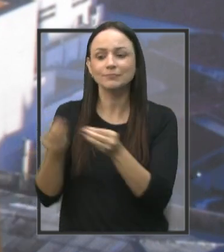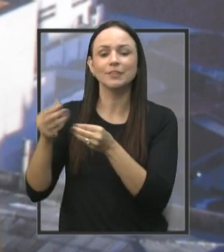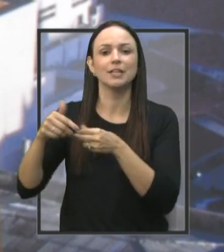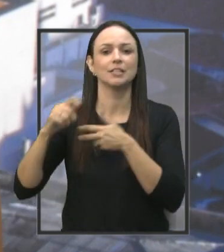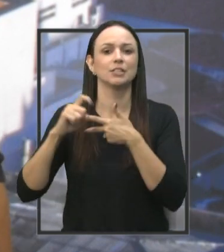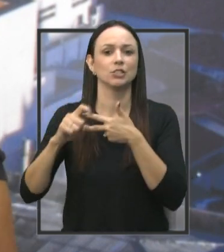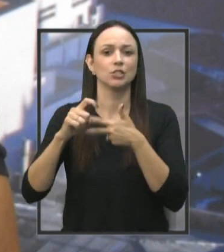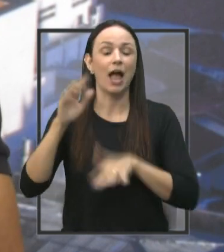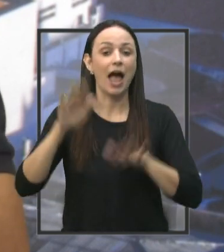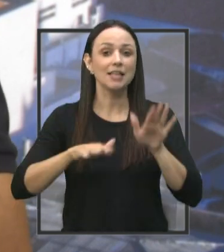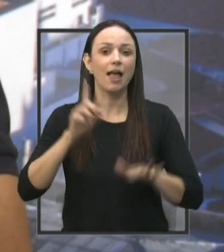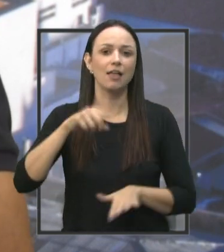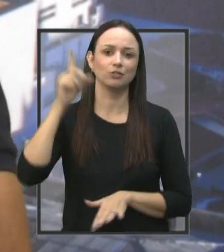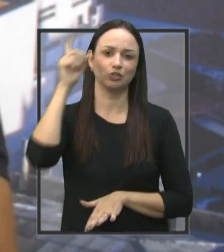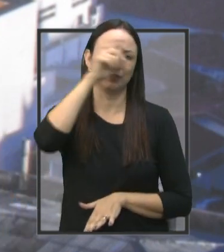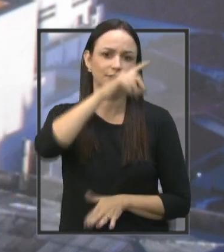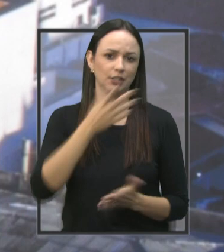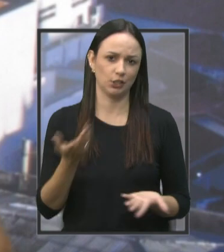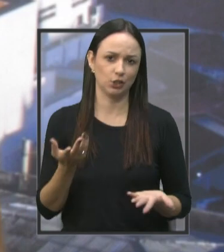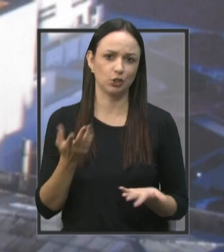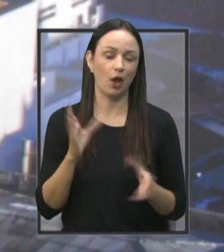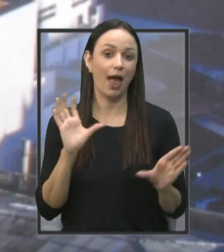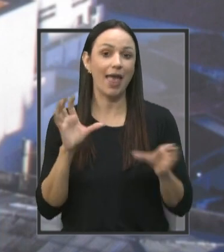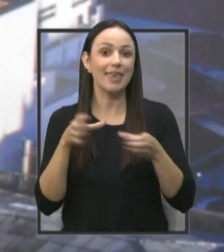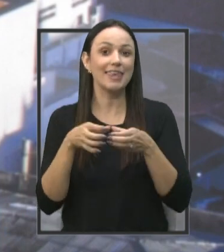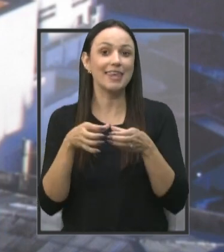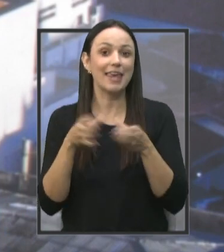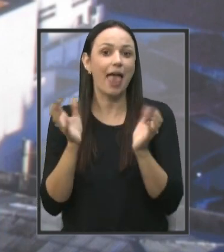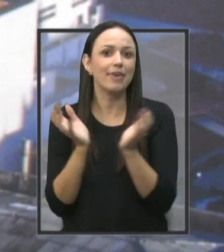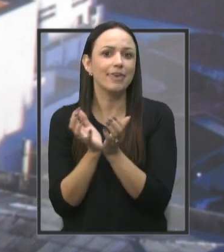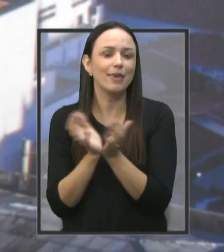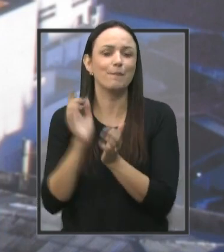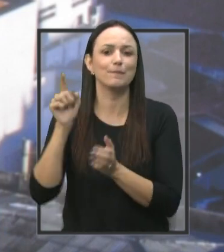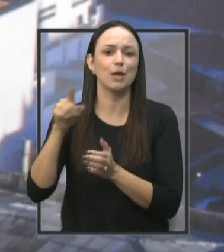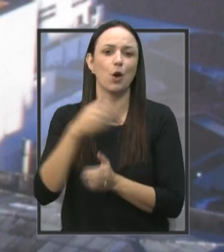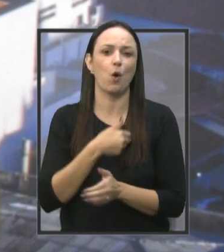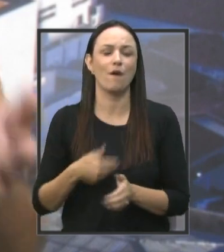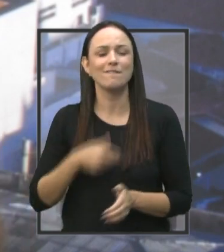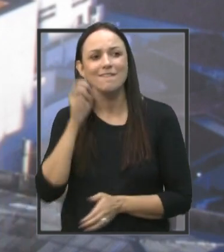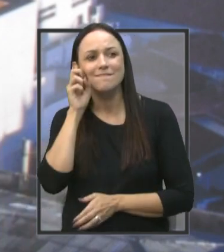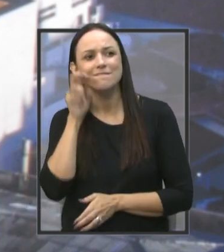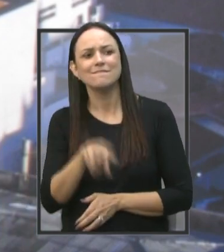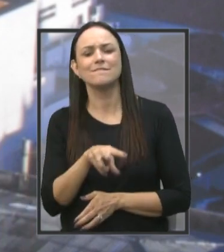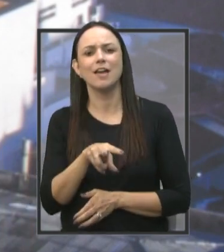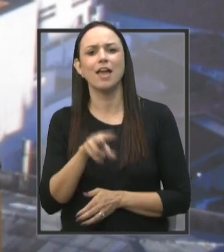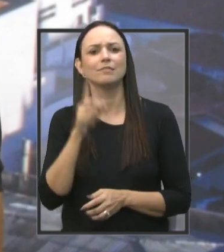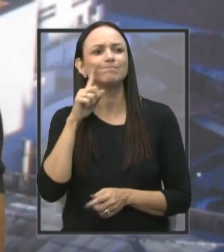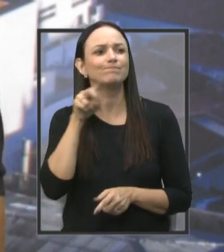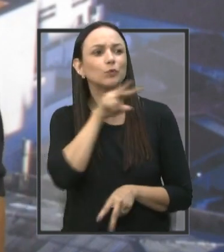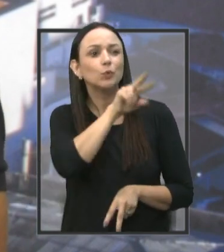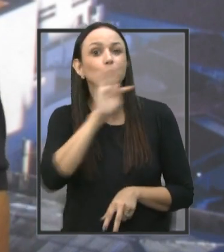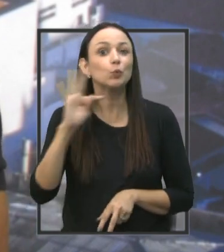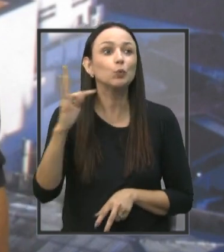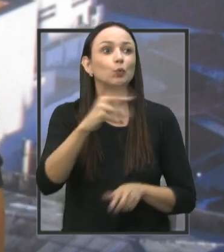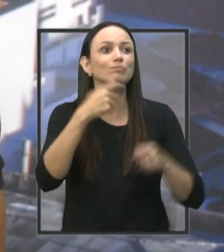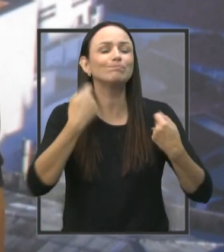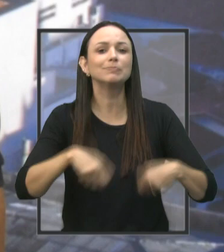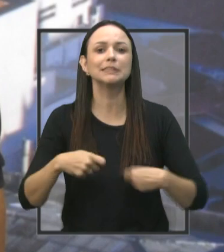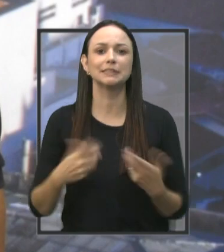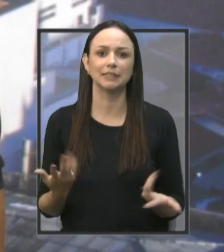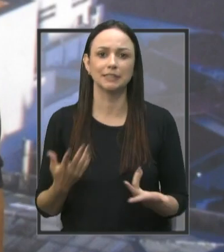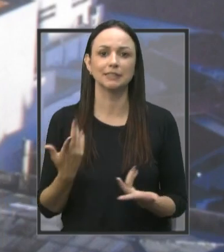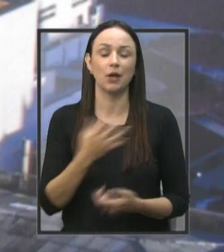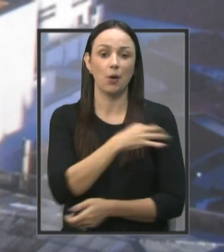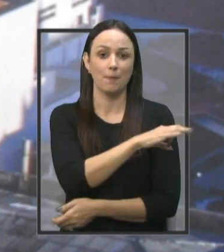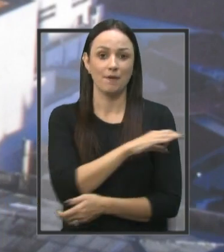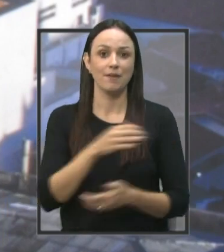coisa que muitas vezes fica difícil para a equipe do governo, do município, estar enxergando tudo aquilo que é necessário. Então,